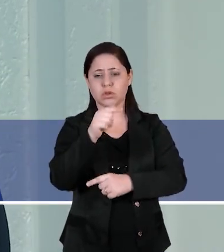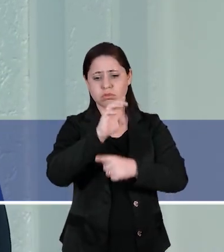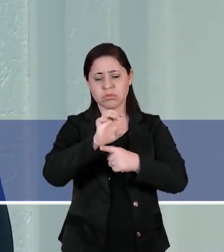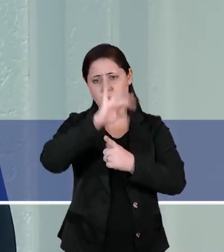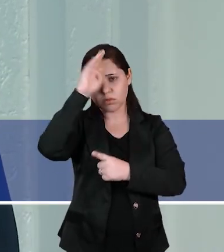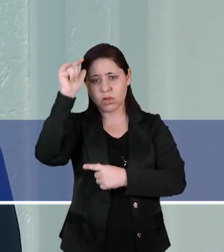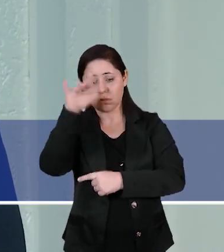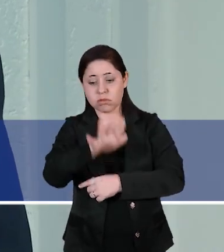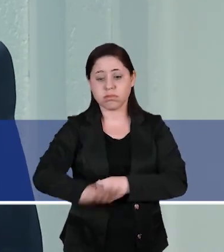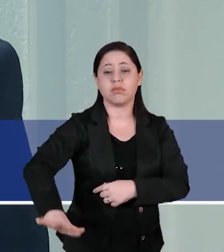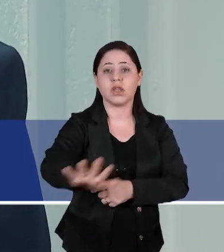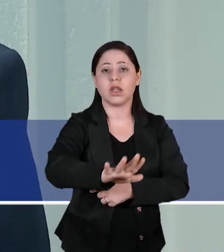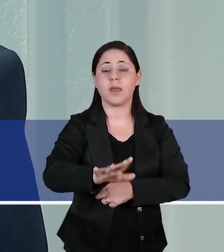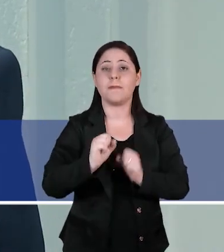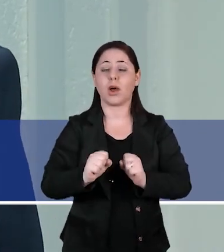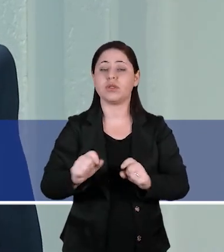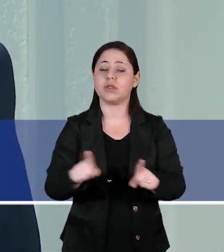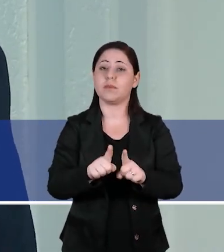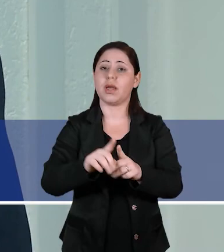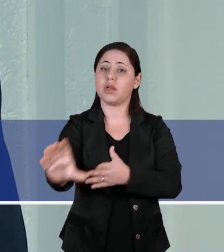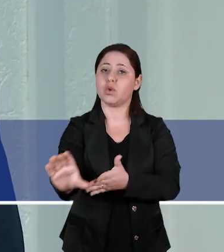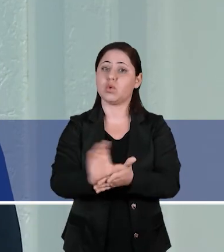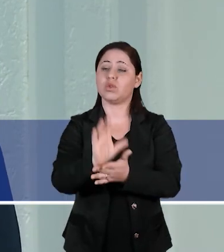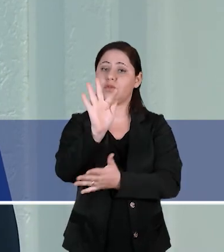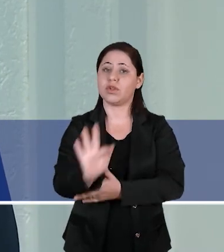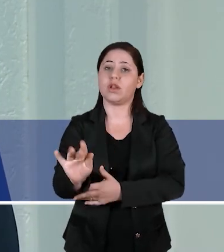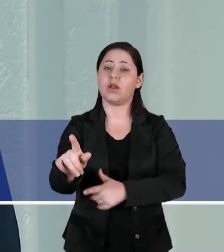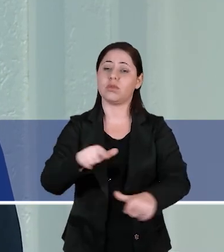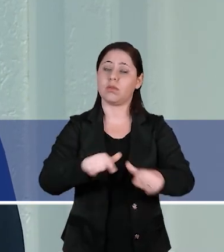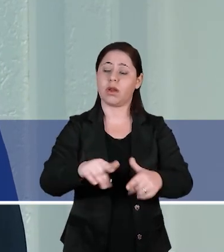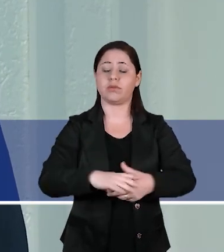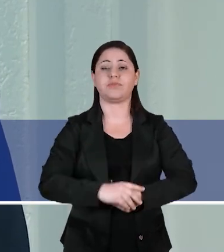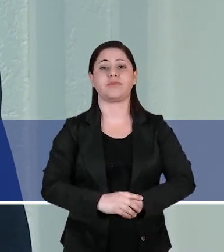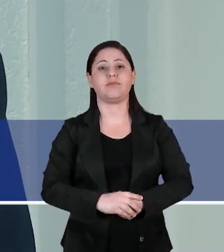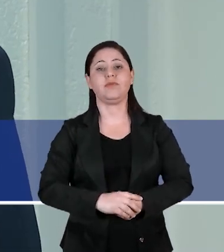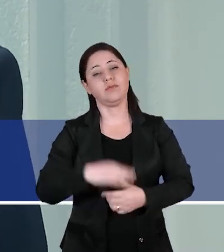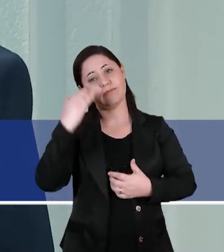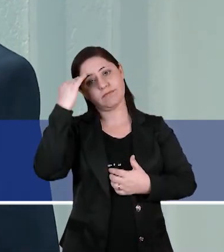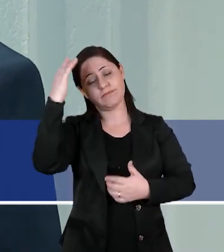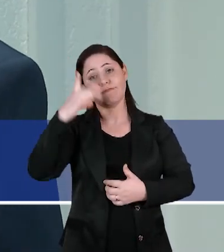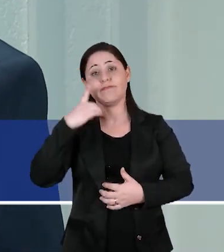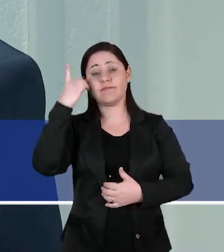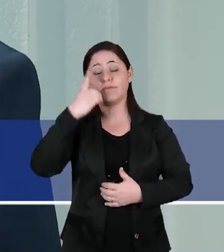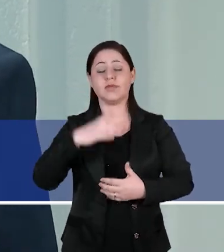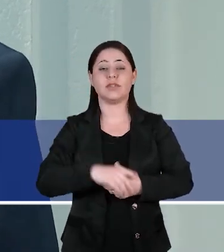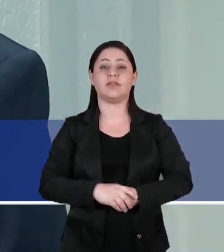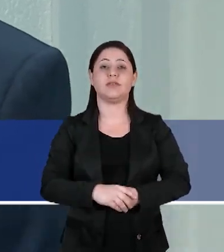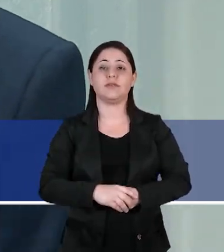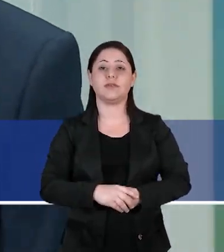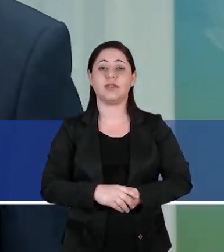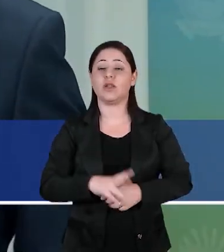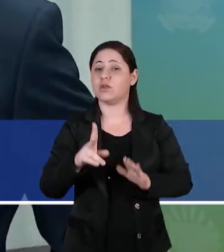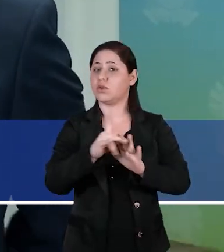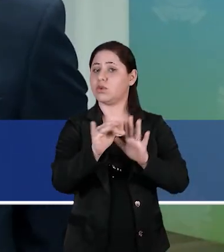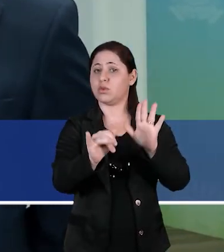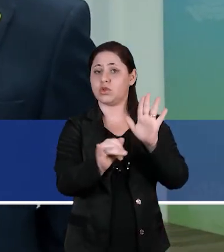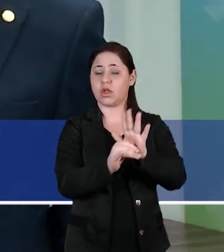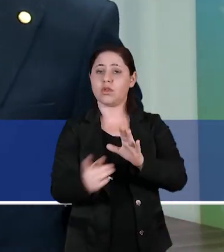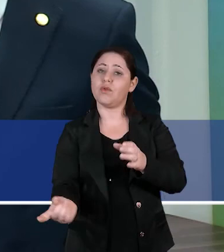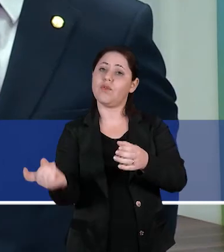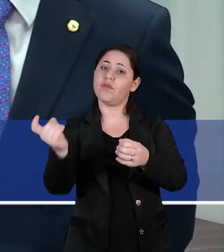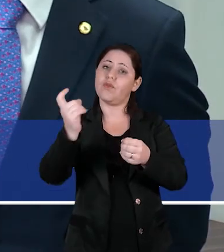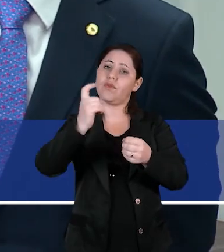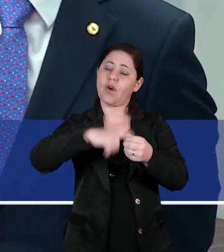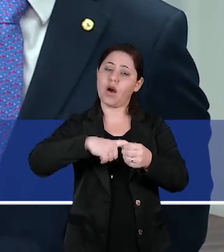todo o Mato Grosso do Sul, possa também receber recursos federais para o cumprimento da sua missão. Muito obrigado, deputado. E esses